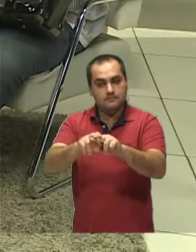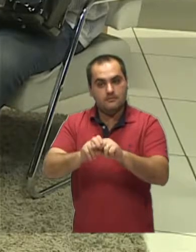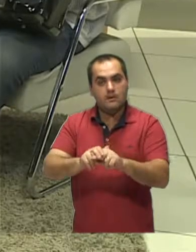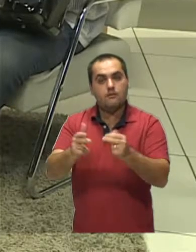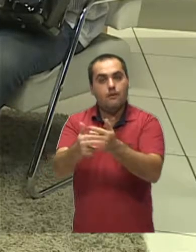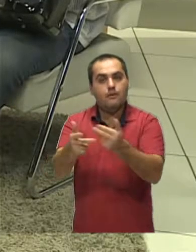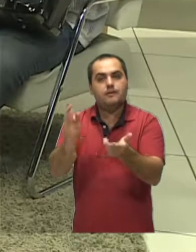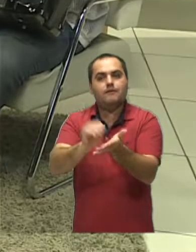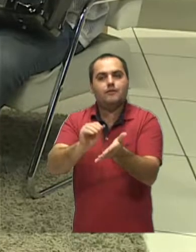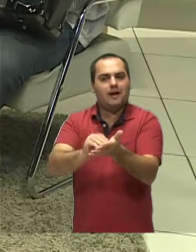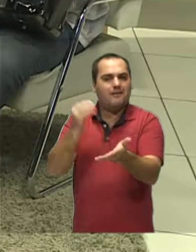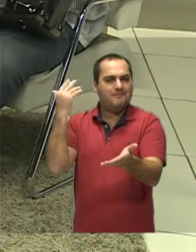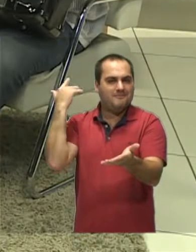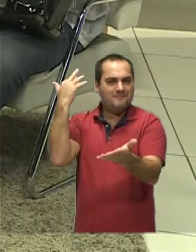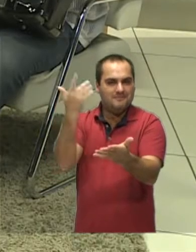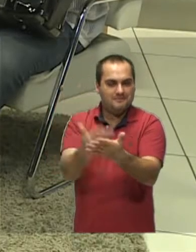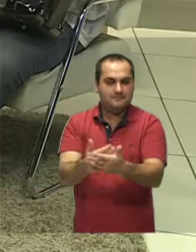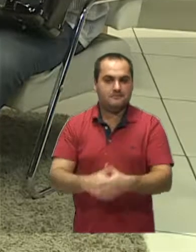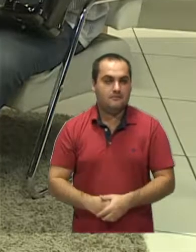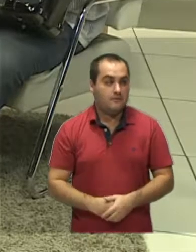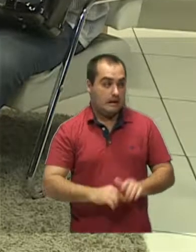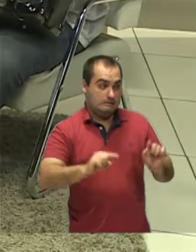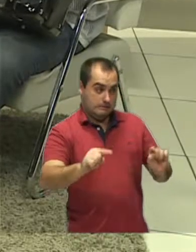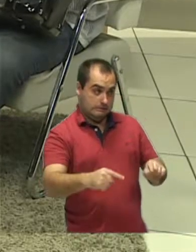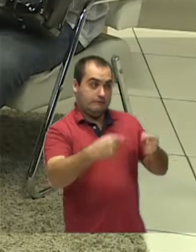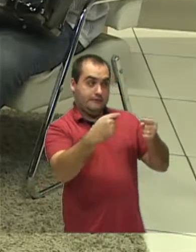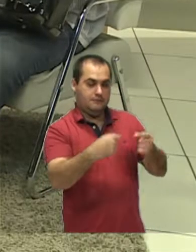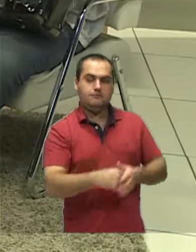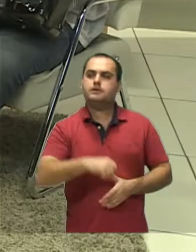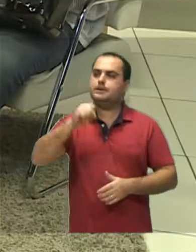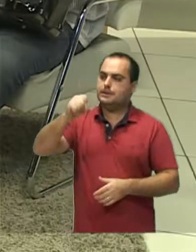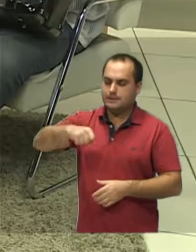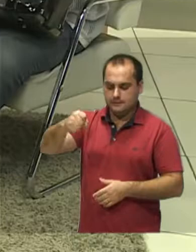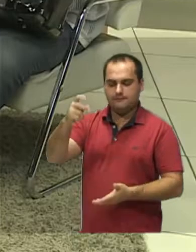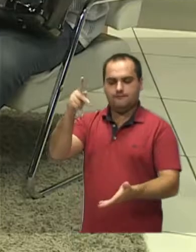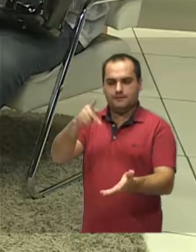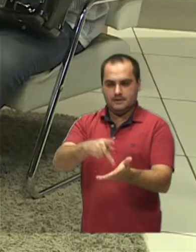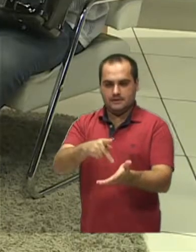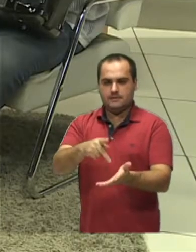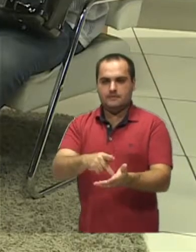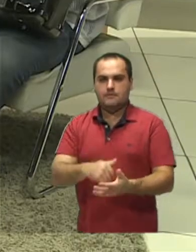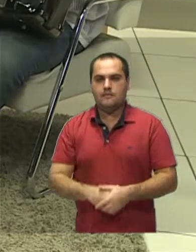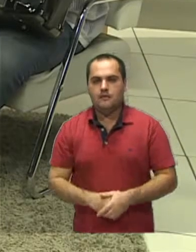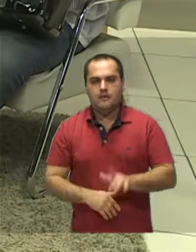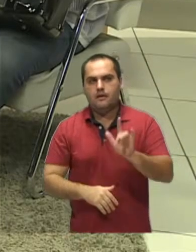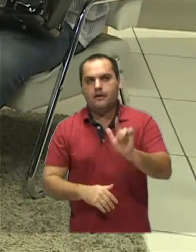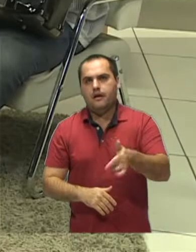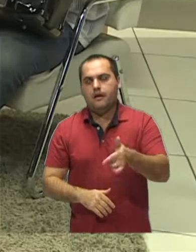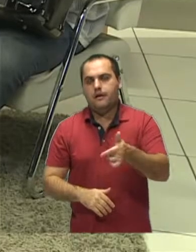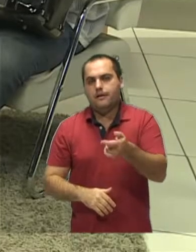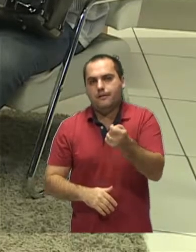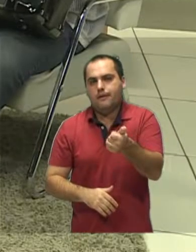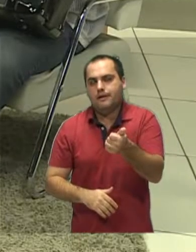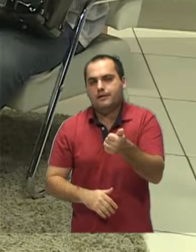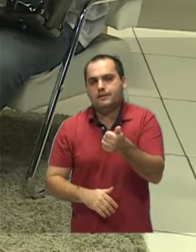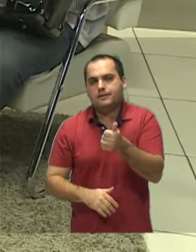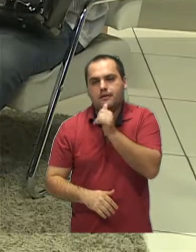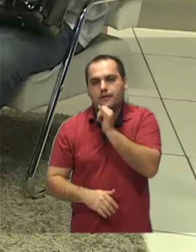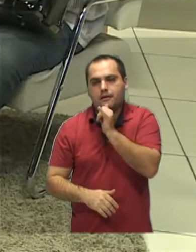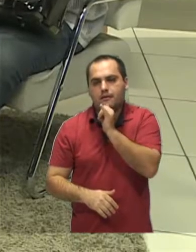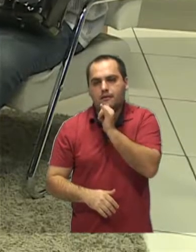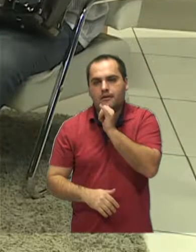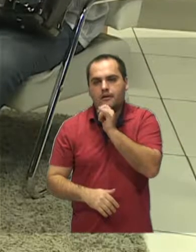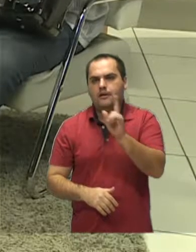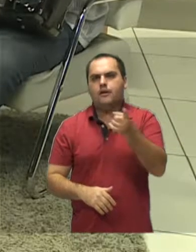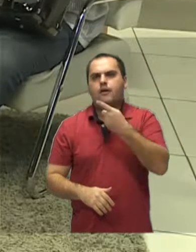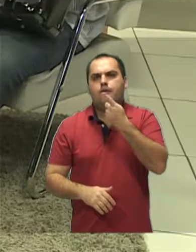me faltavam, eu consegui. Os desafios vão além da música. Exatamente. É quase uma tarefa não digo